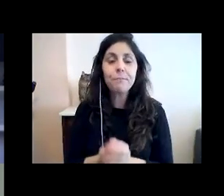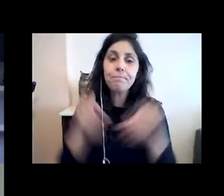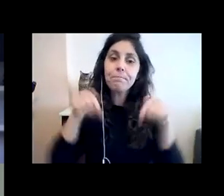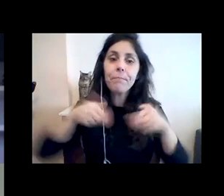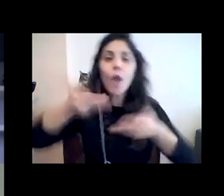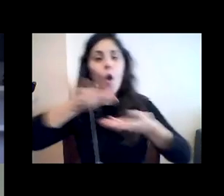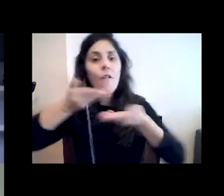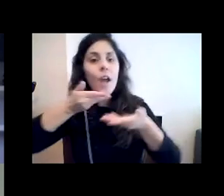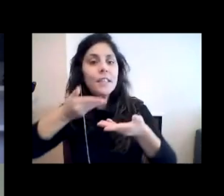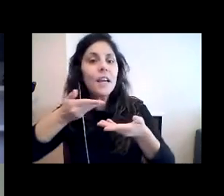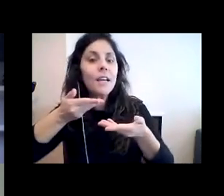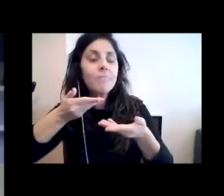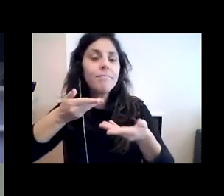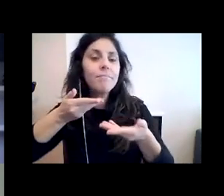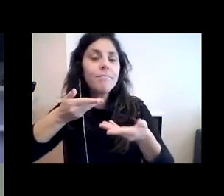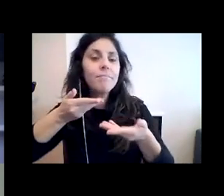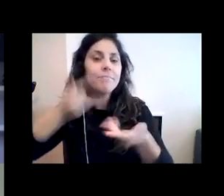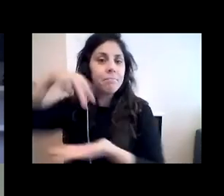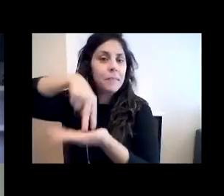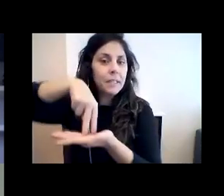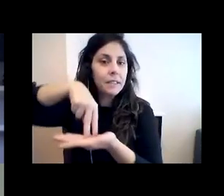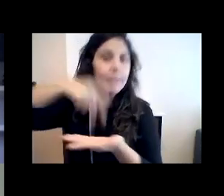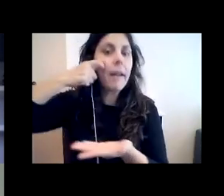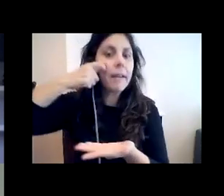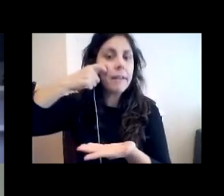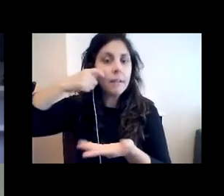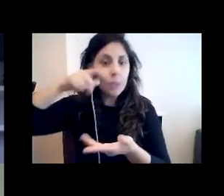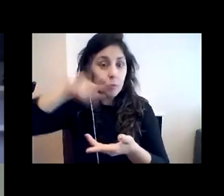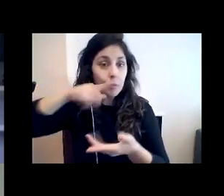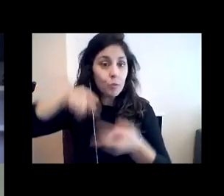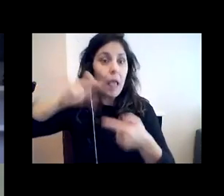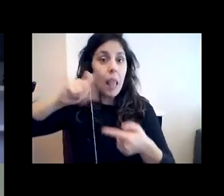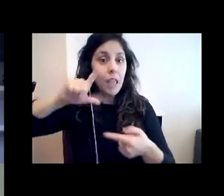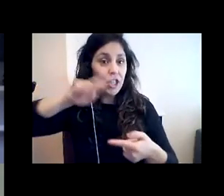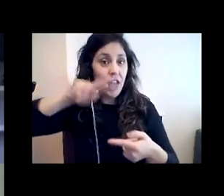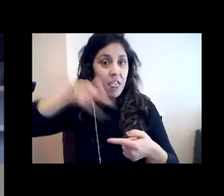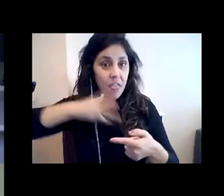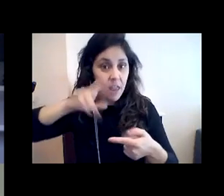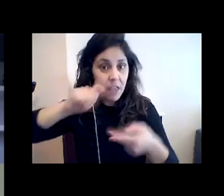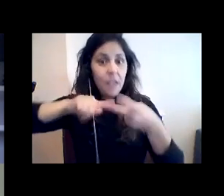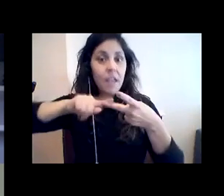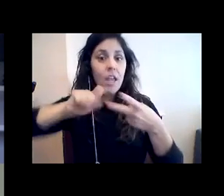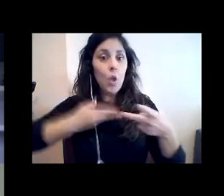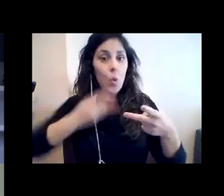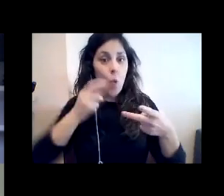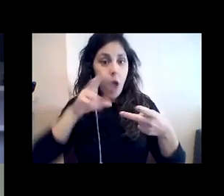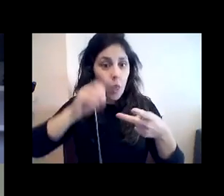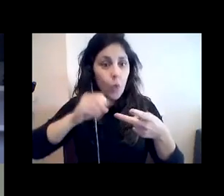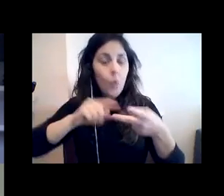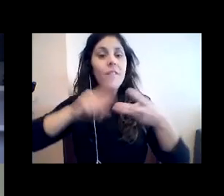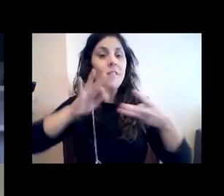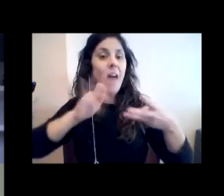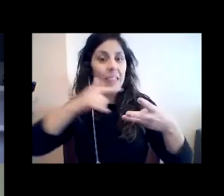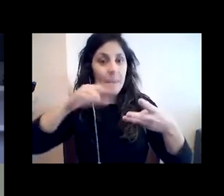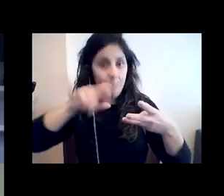conta com a presença de Eduardo Couto, de Alexandre Mano e de Fátima Antunes.